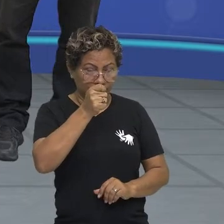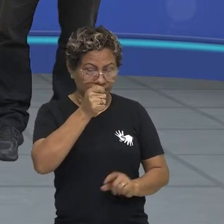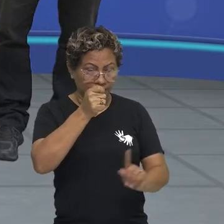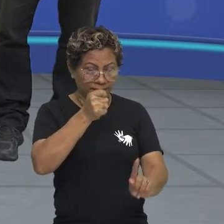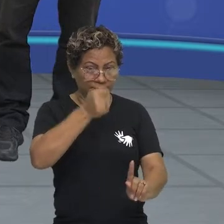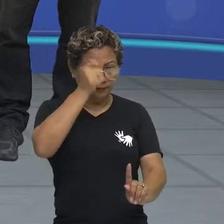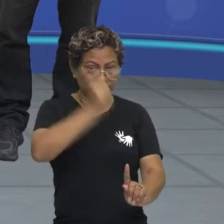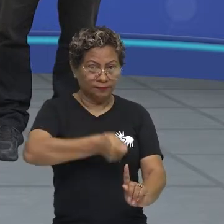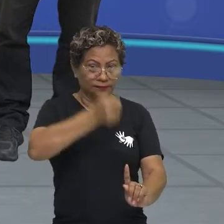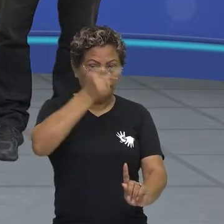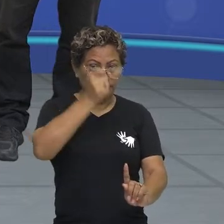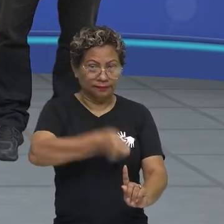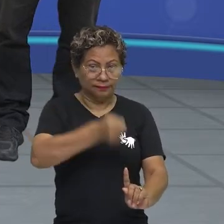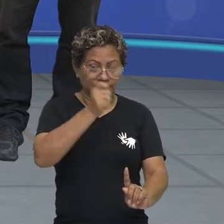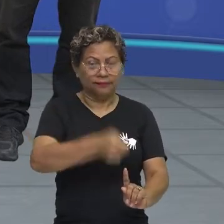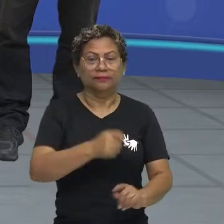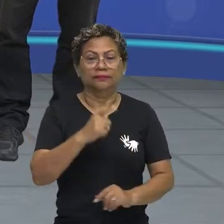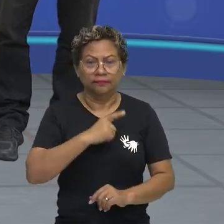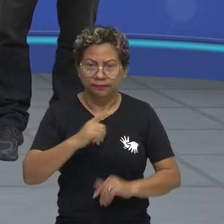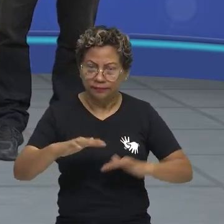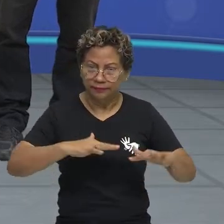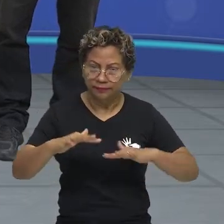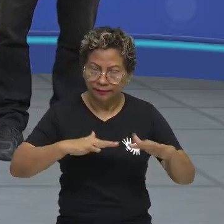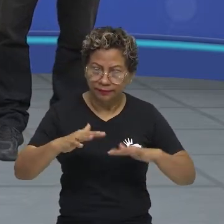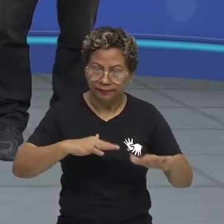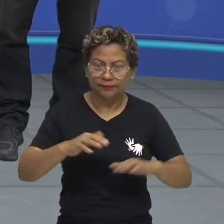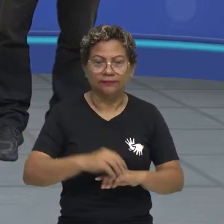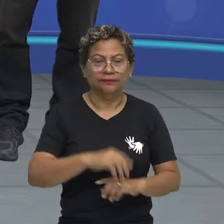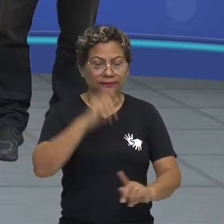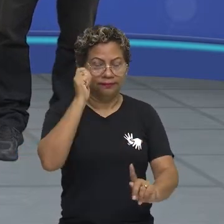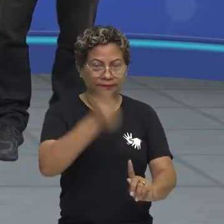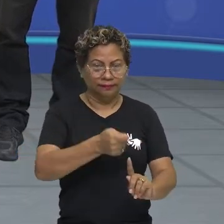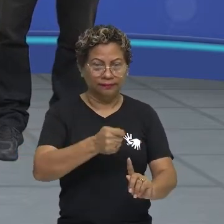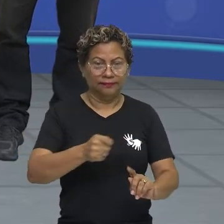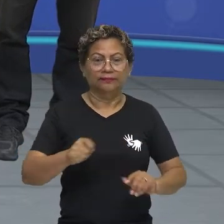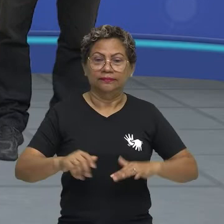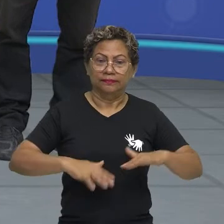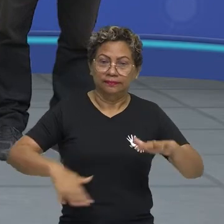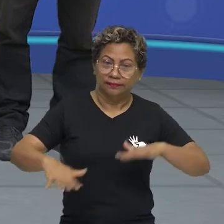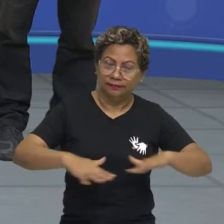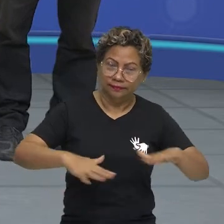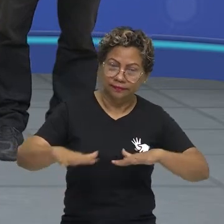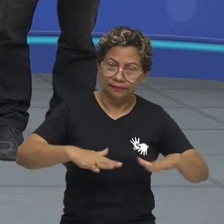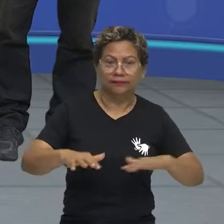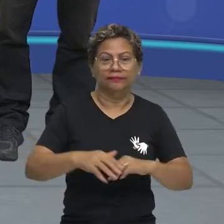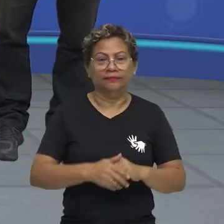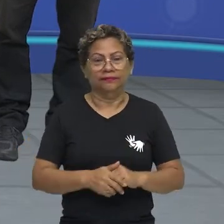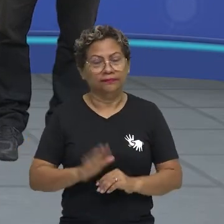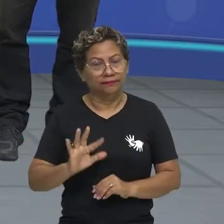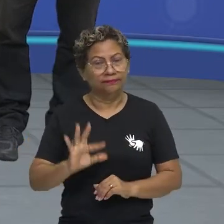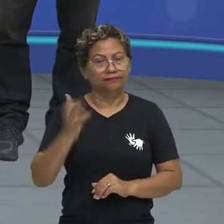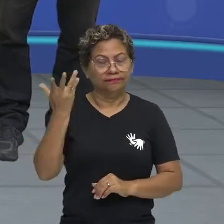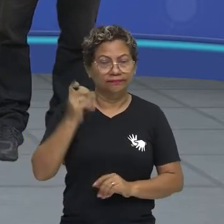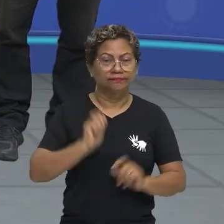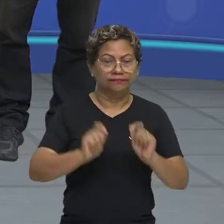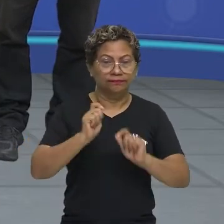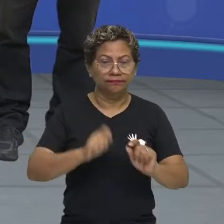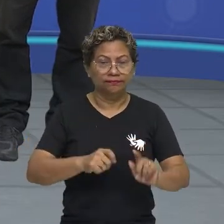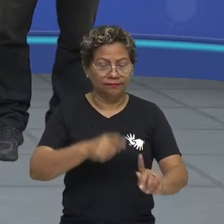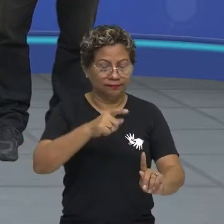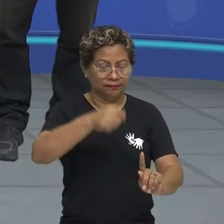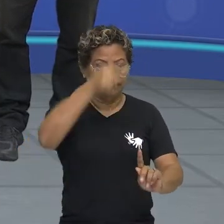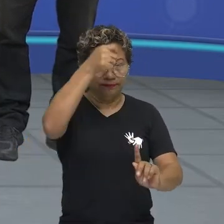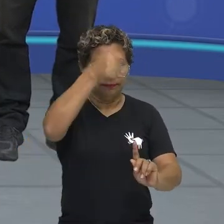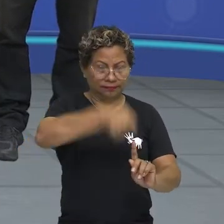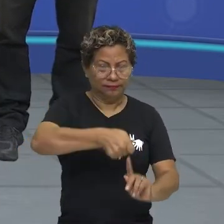no martelo. Quando cria movimento, energia cinética. Aí essa energia cinética consegue então fazer com que o prego entre na